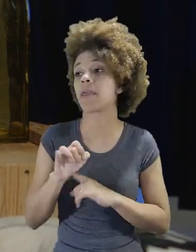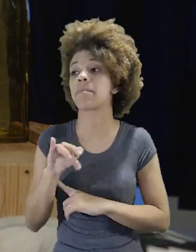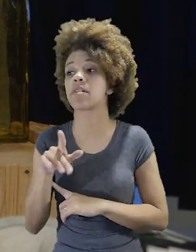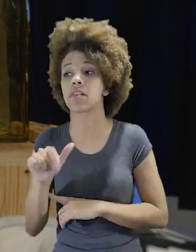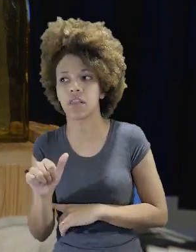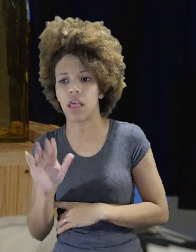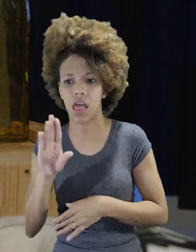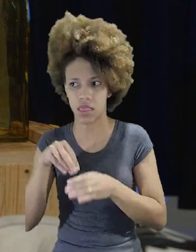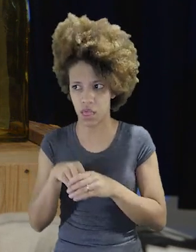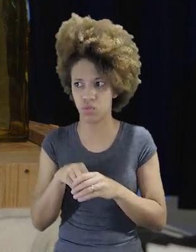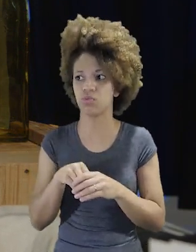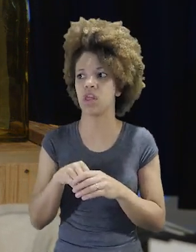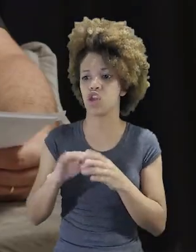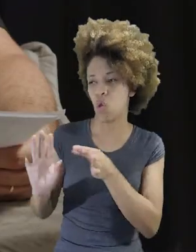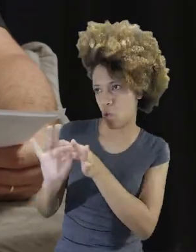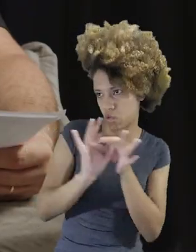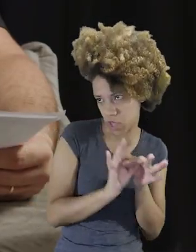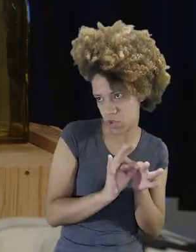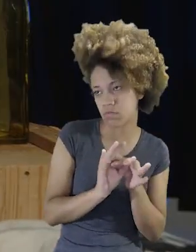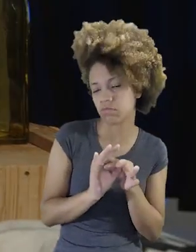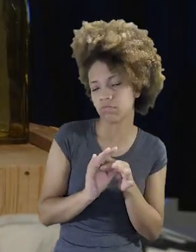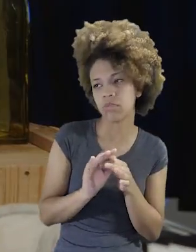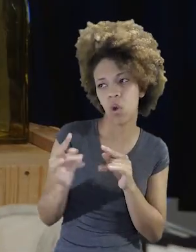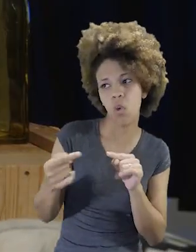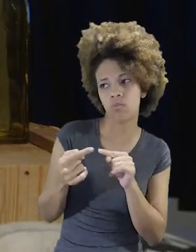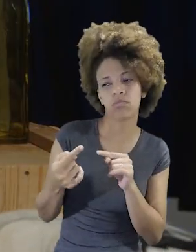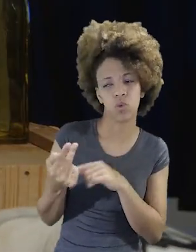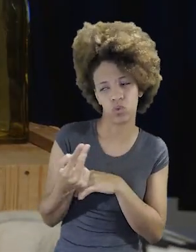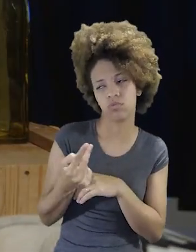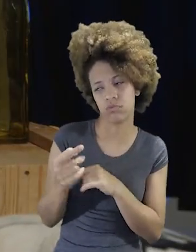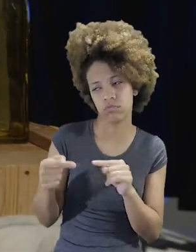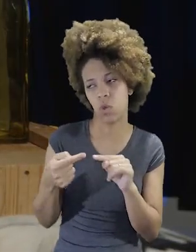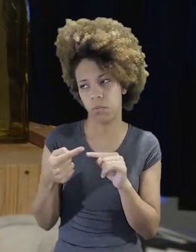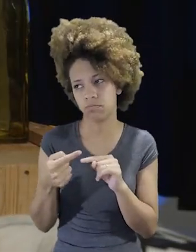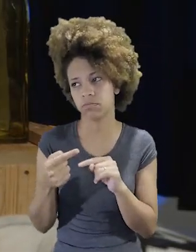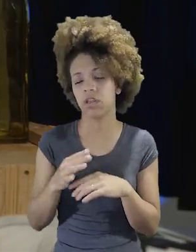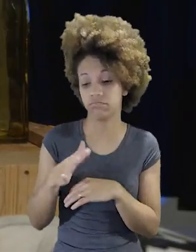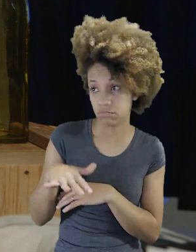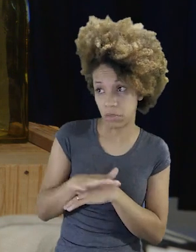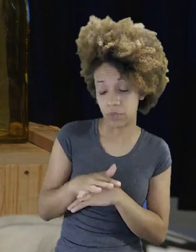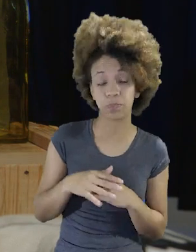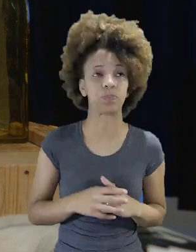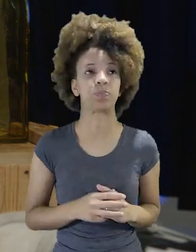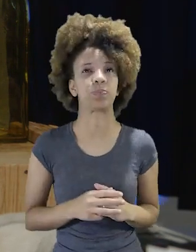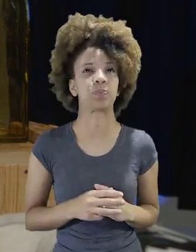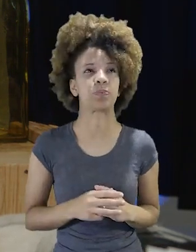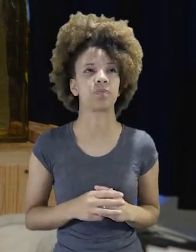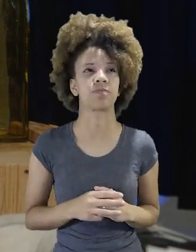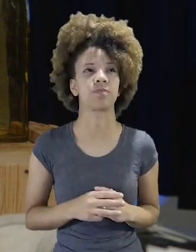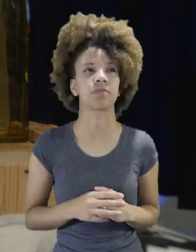o Emicida Então dentro dessa mesma é uma os defermecida tá ligado Então dentro dessa mesma dessa mesmo espaço tá ligado